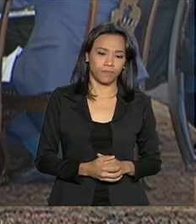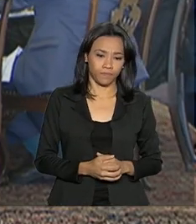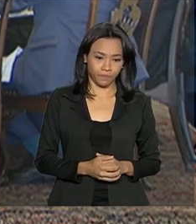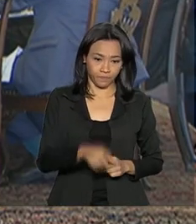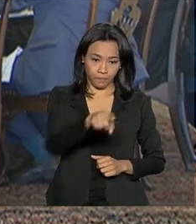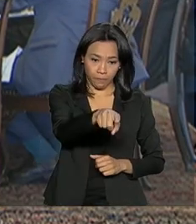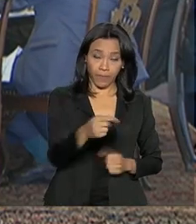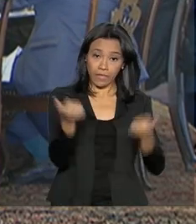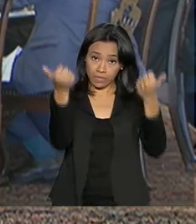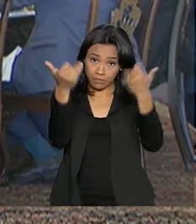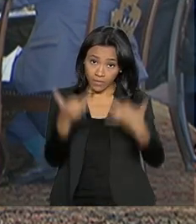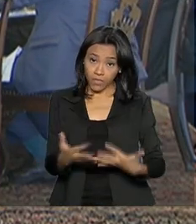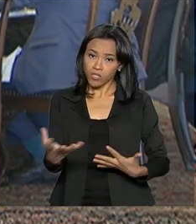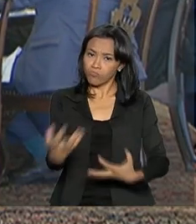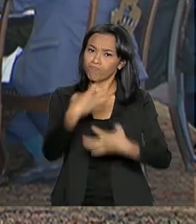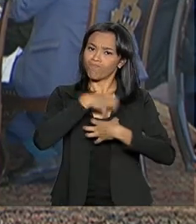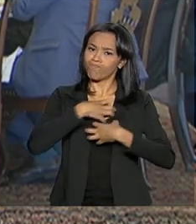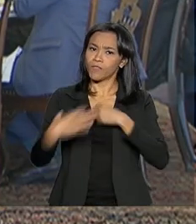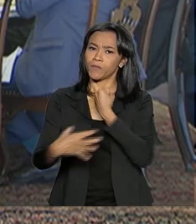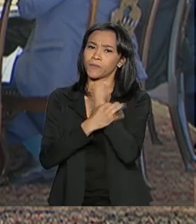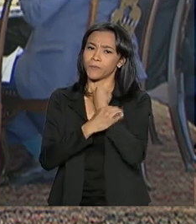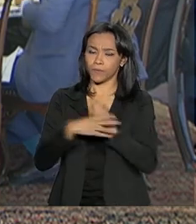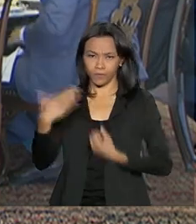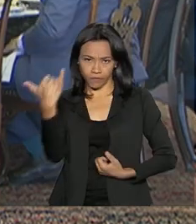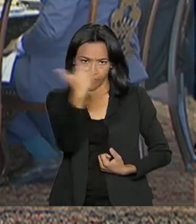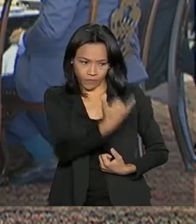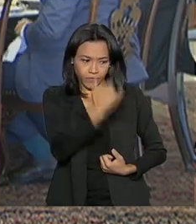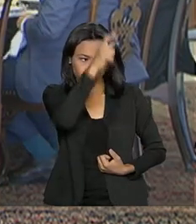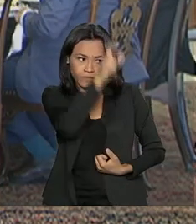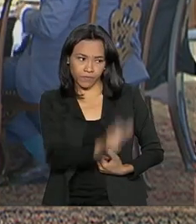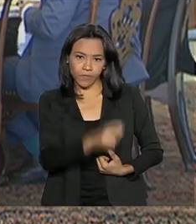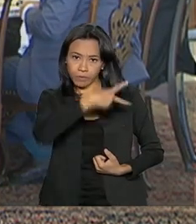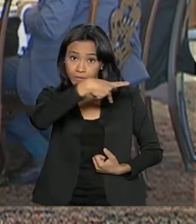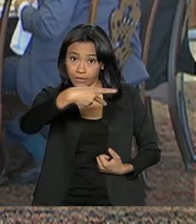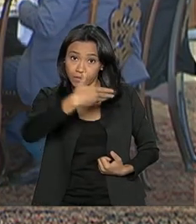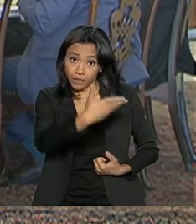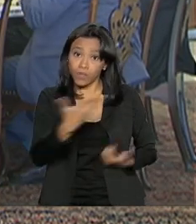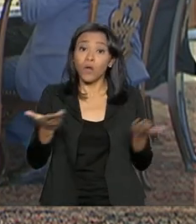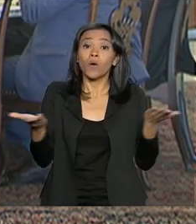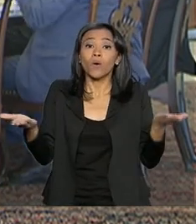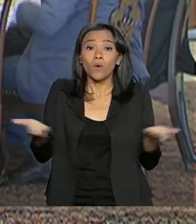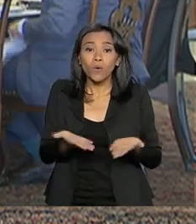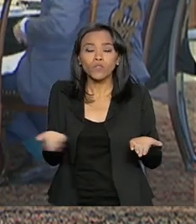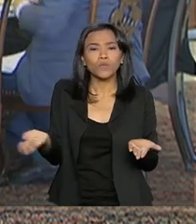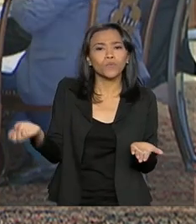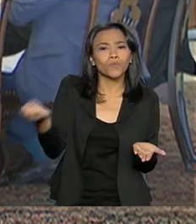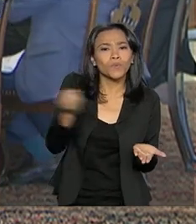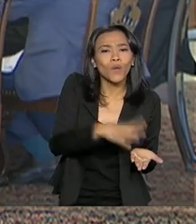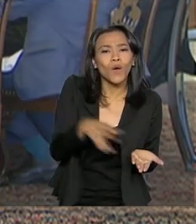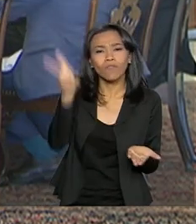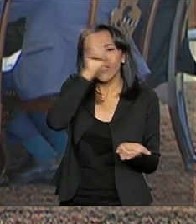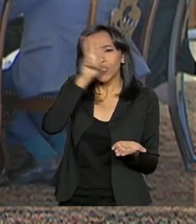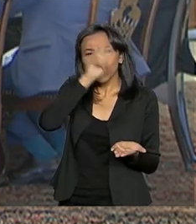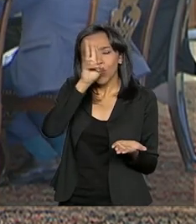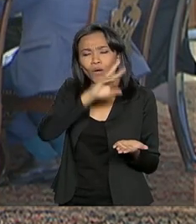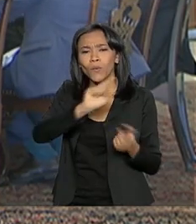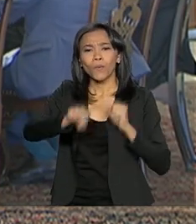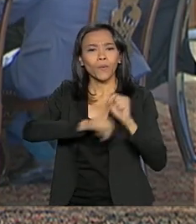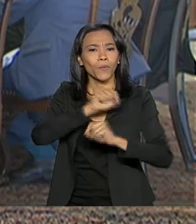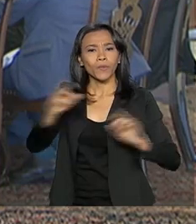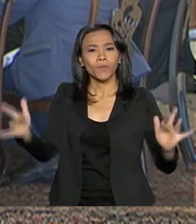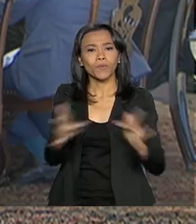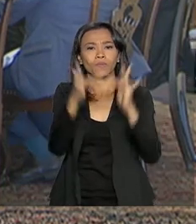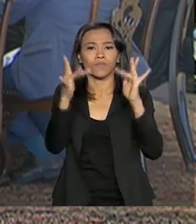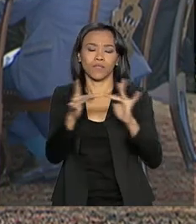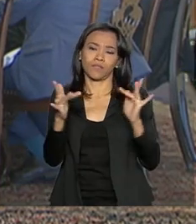Estou seguro, senhor presidente, de que começamos a escrever hoje um novo capítulo na história das relações entre Brasil